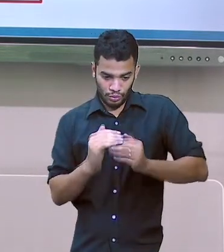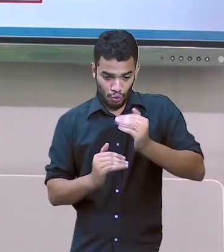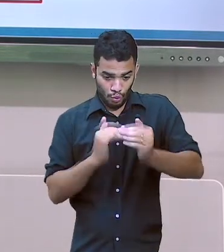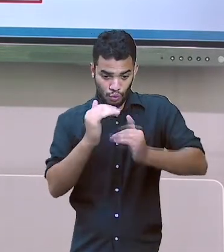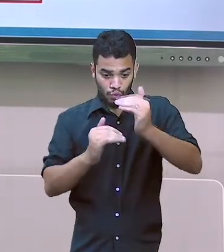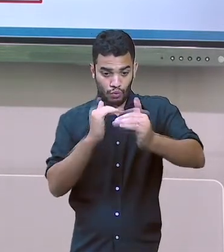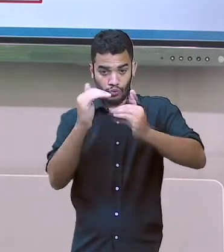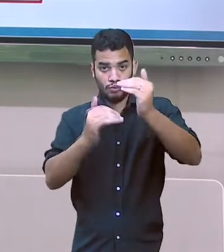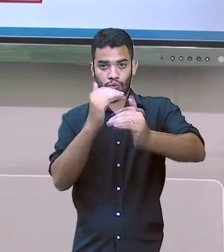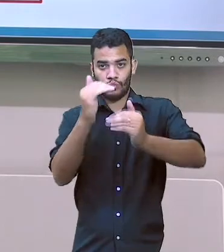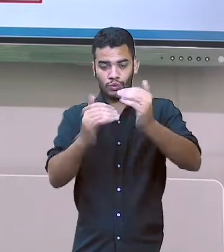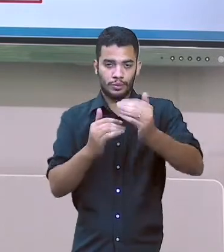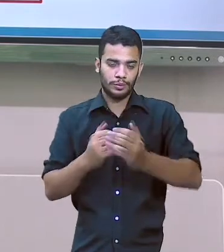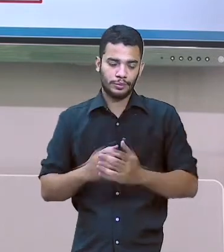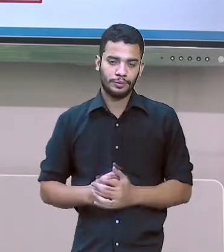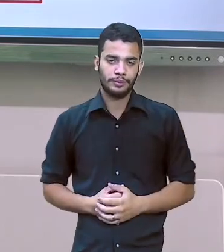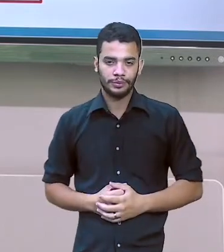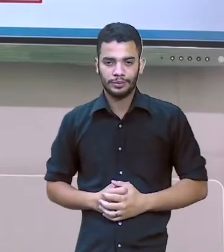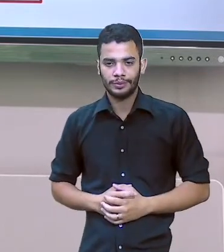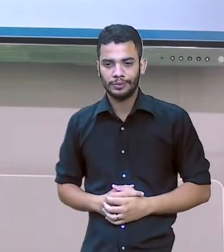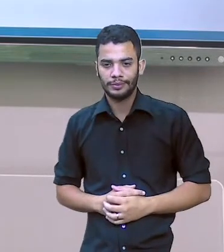saber.